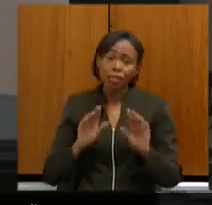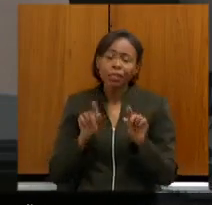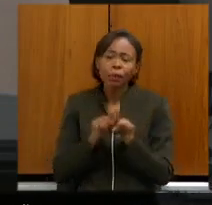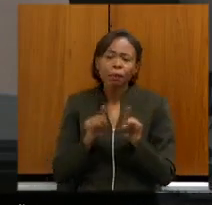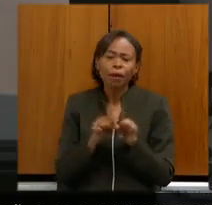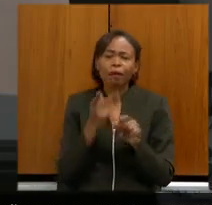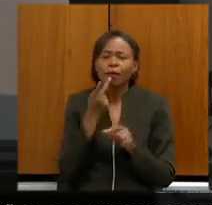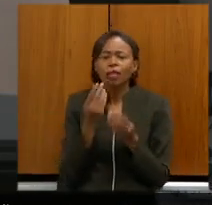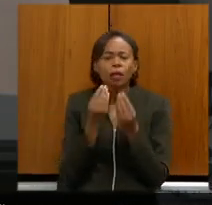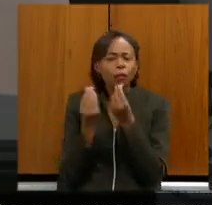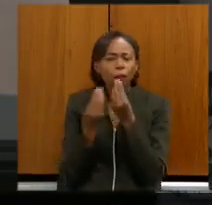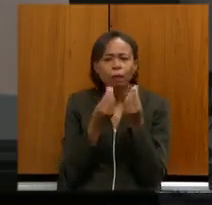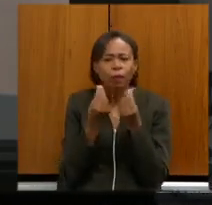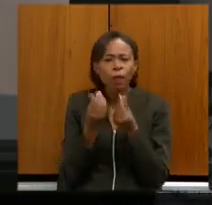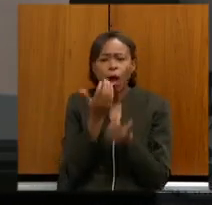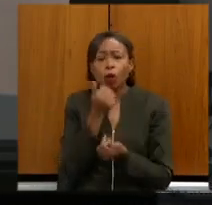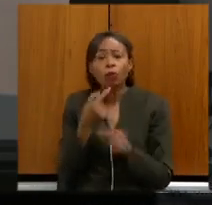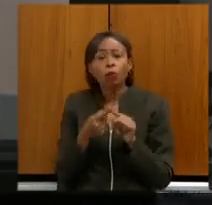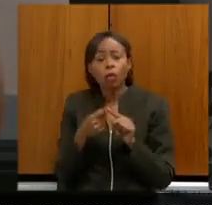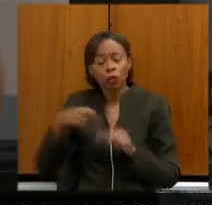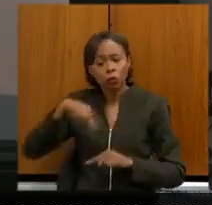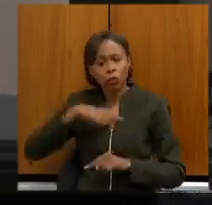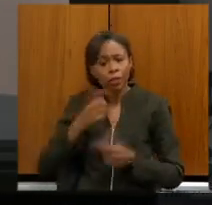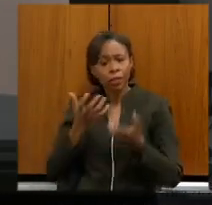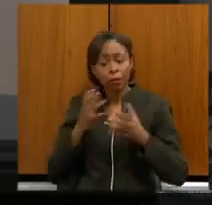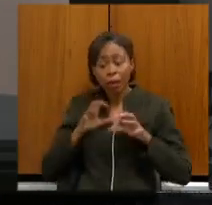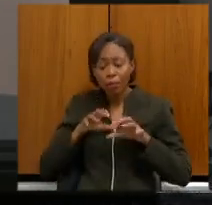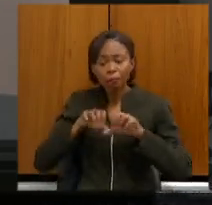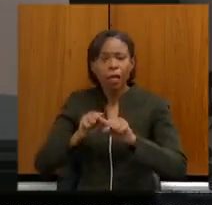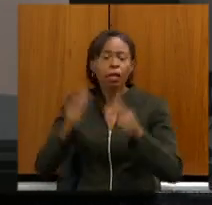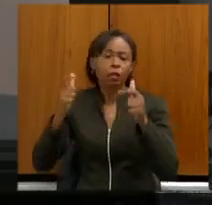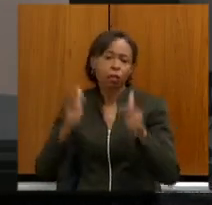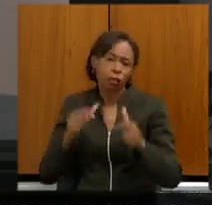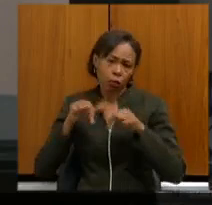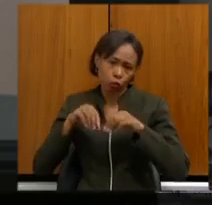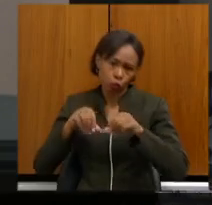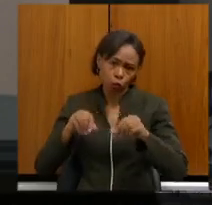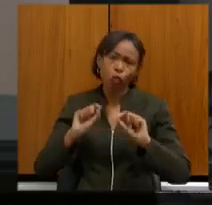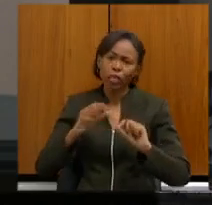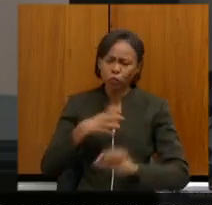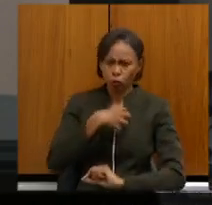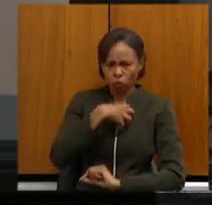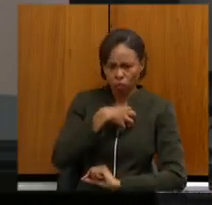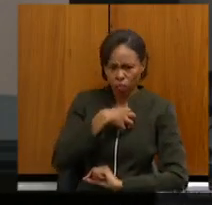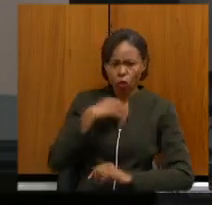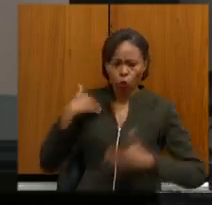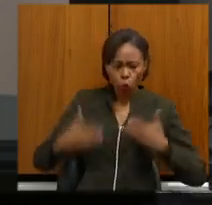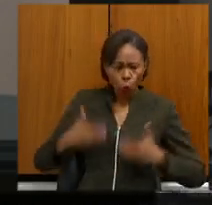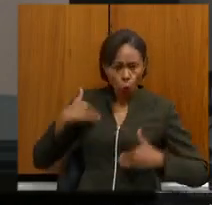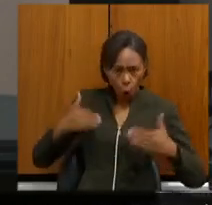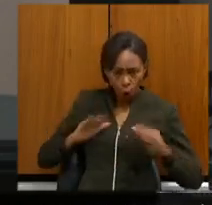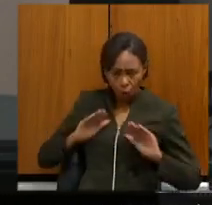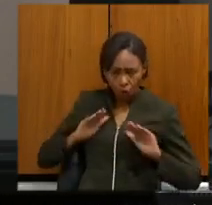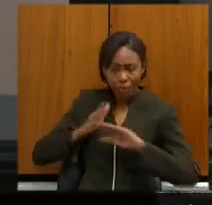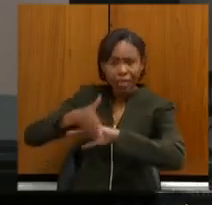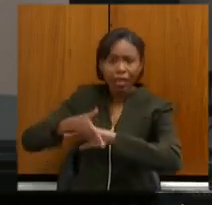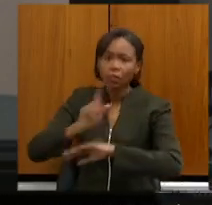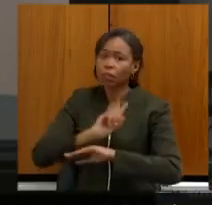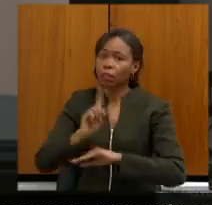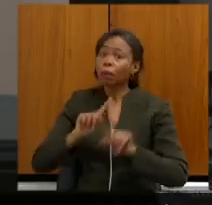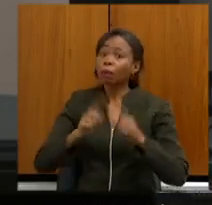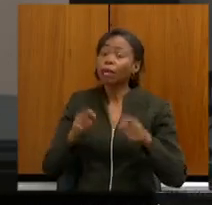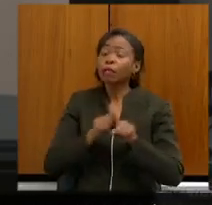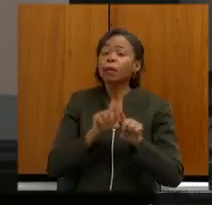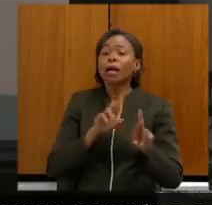alimentar porque nós queremos ocupar esse território não somente de um jeito para o os nossos corpos mas pensar também a